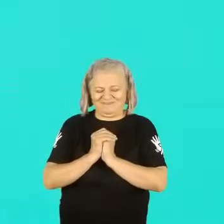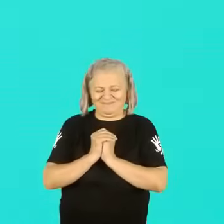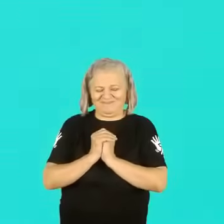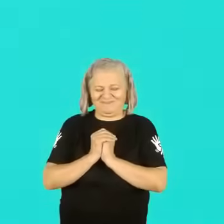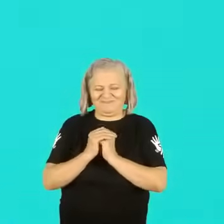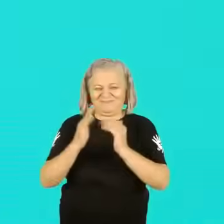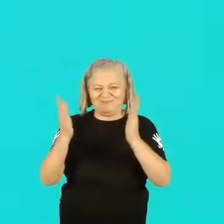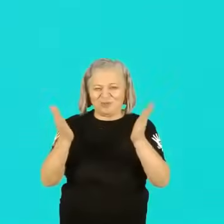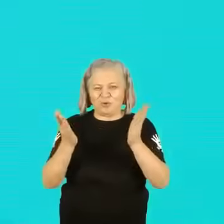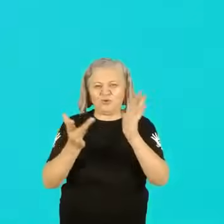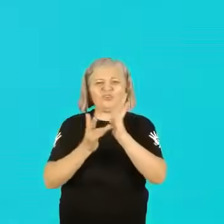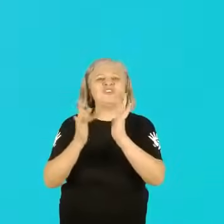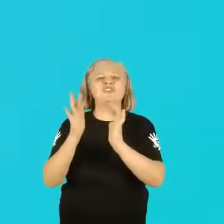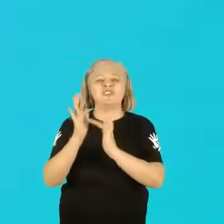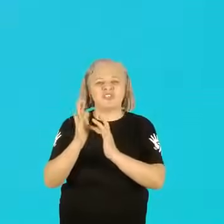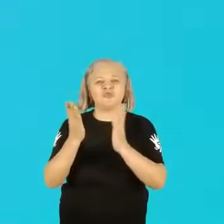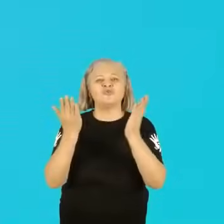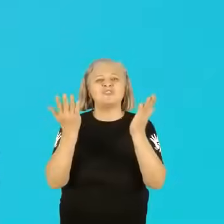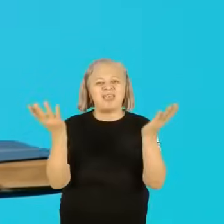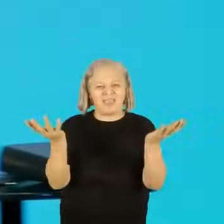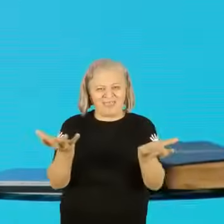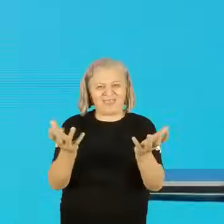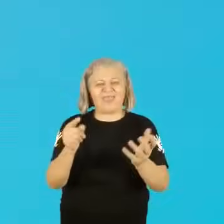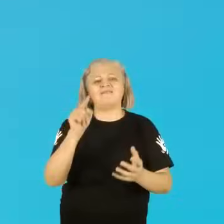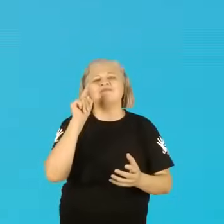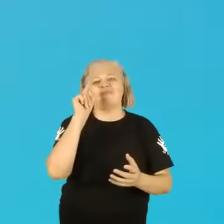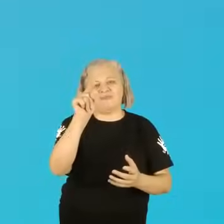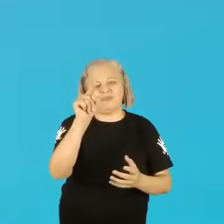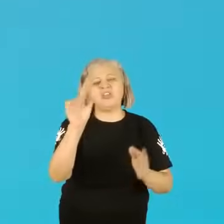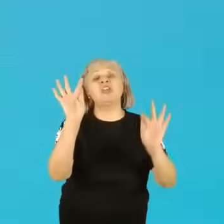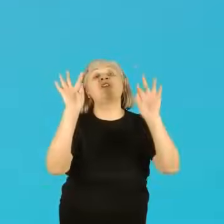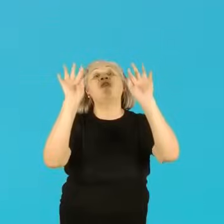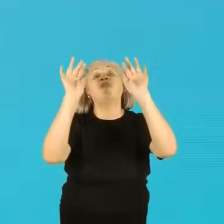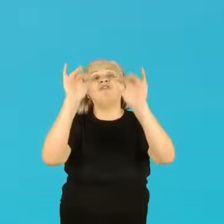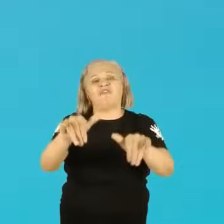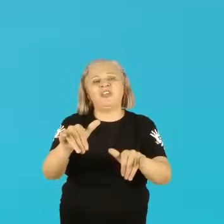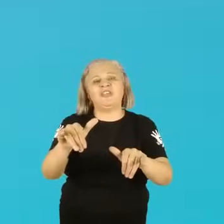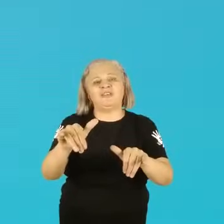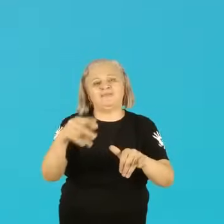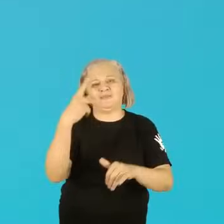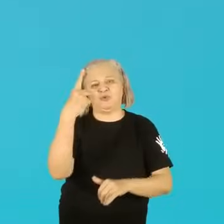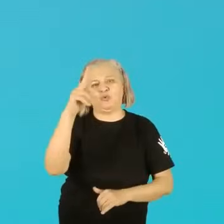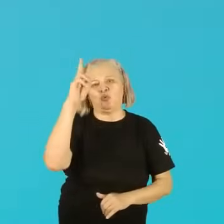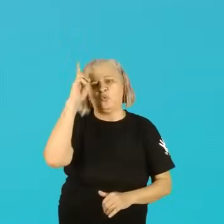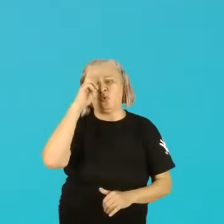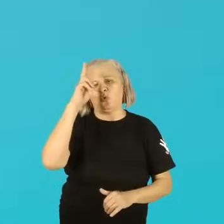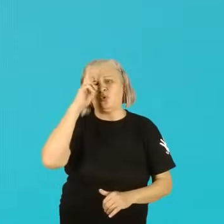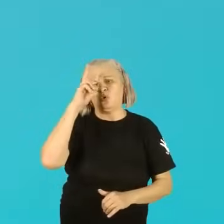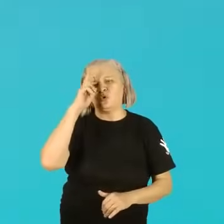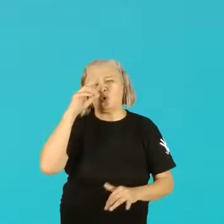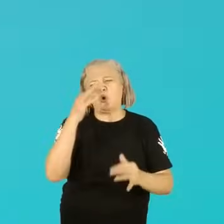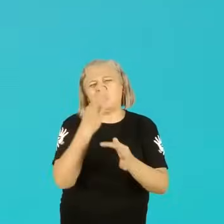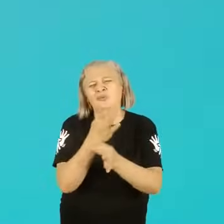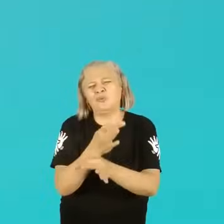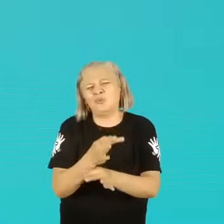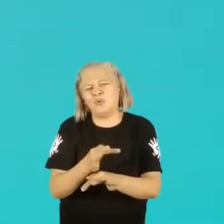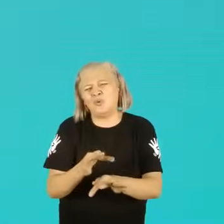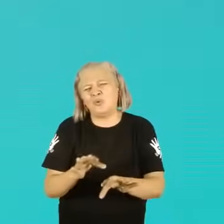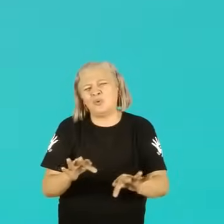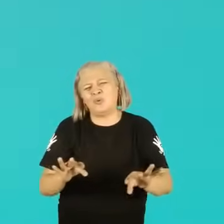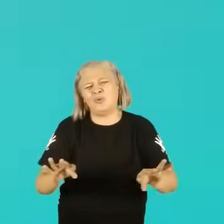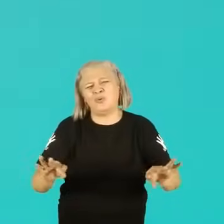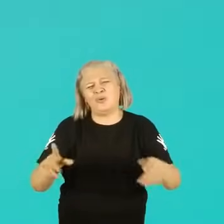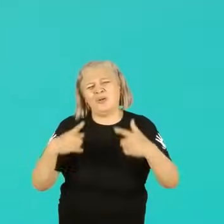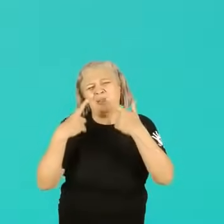acabou. Hoje Jesus quer colocar um ponto final nessa sua história de dor,